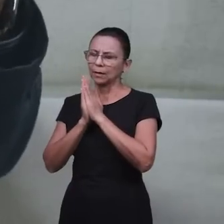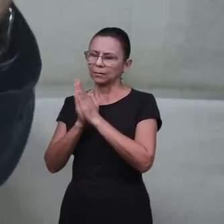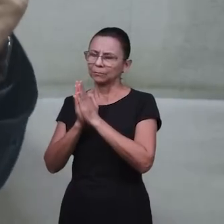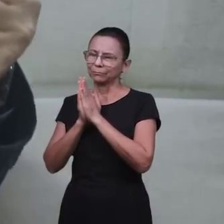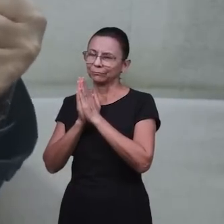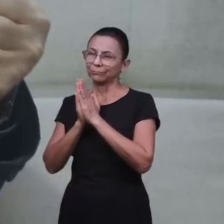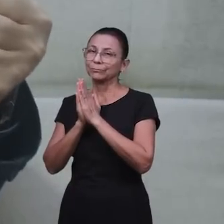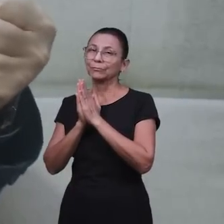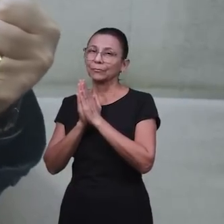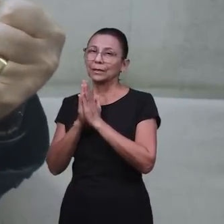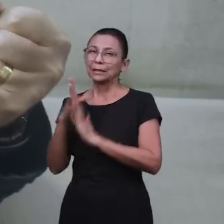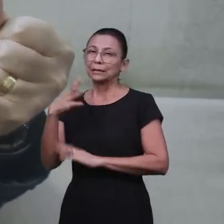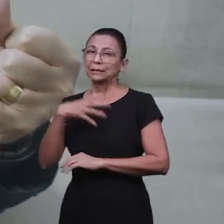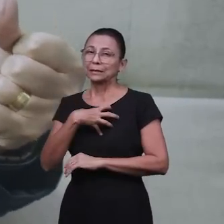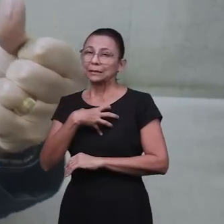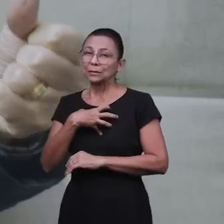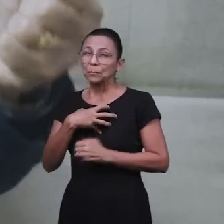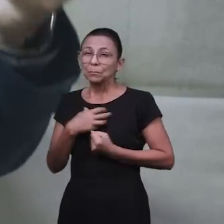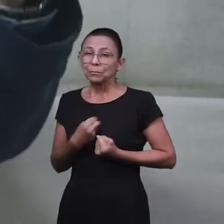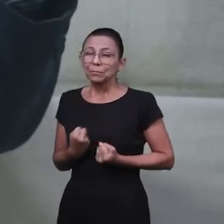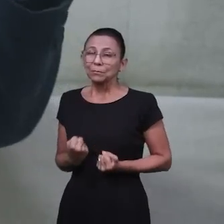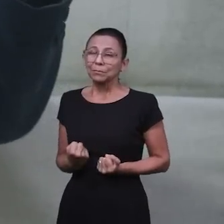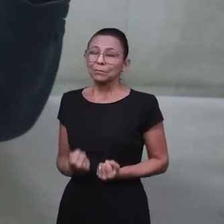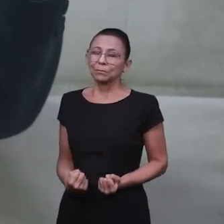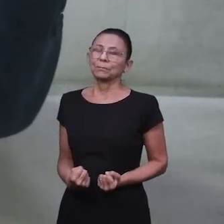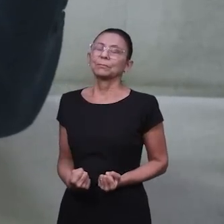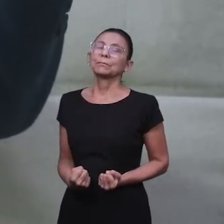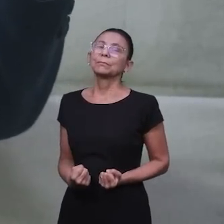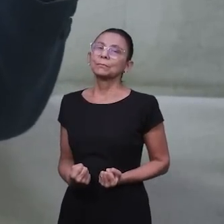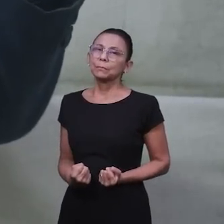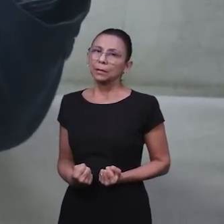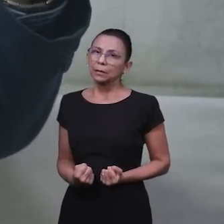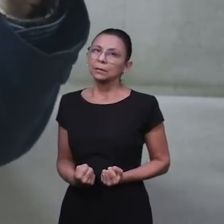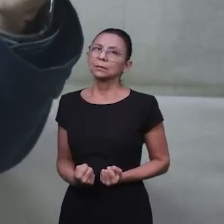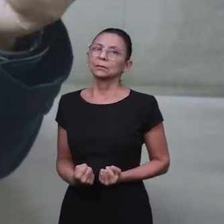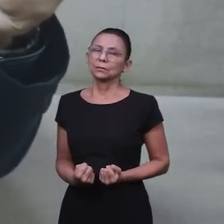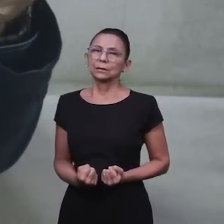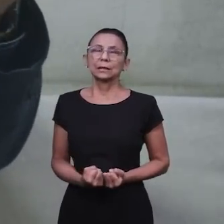o peso do pecado, né,